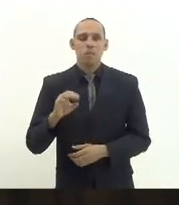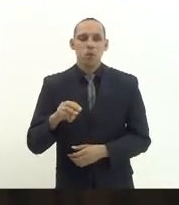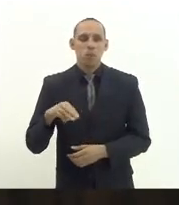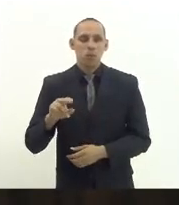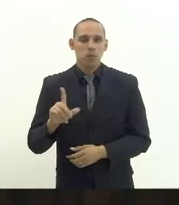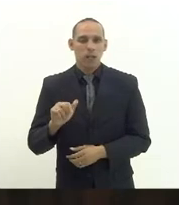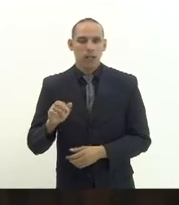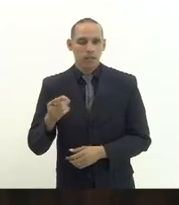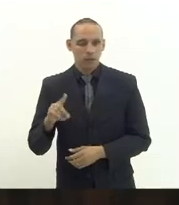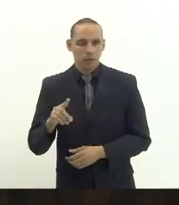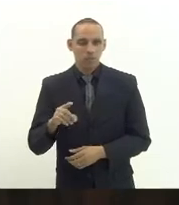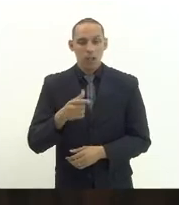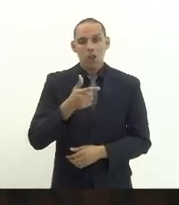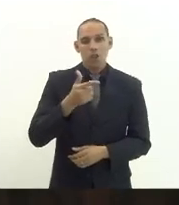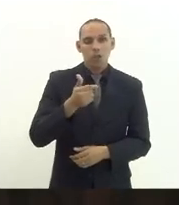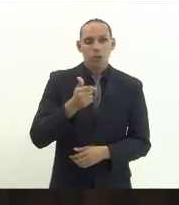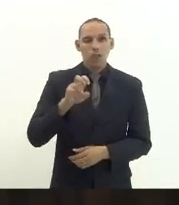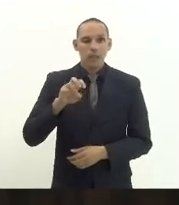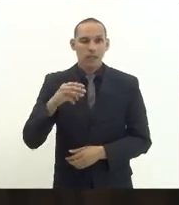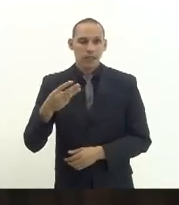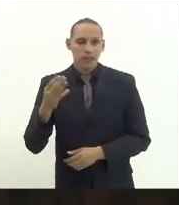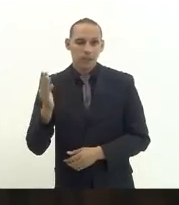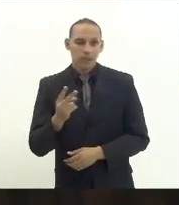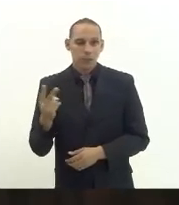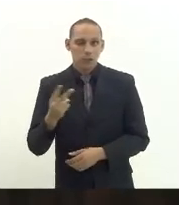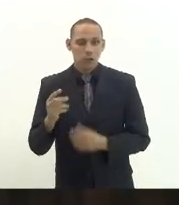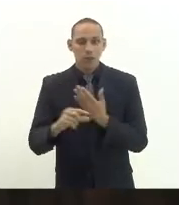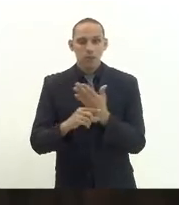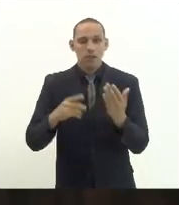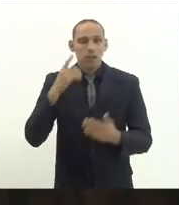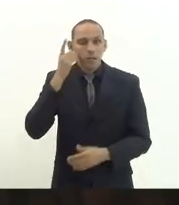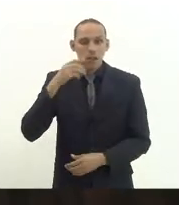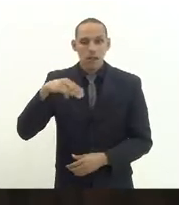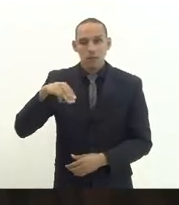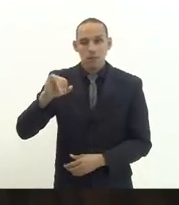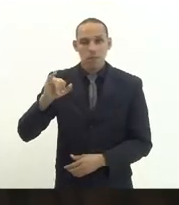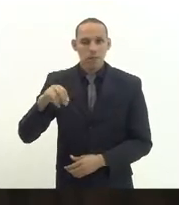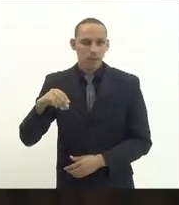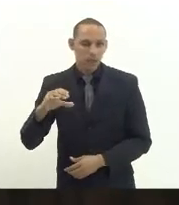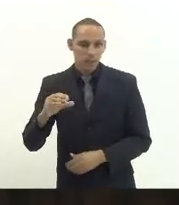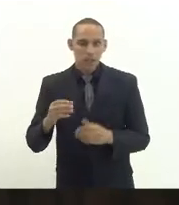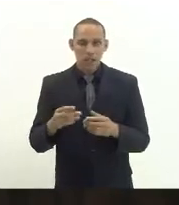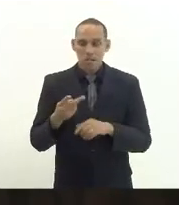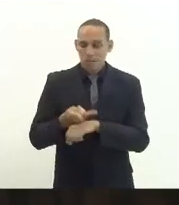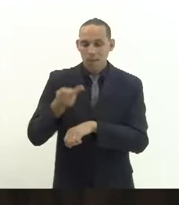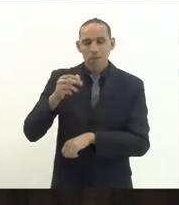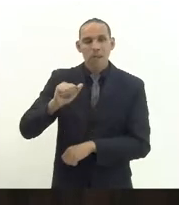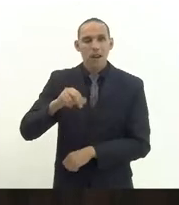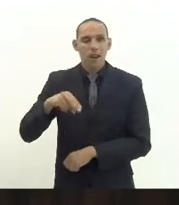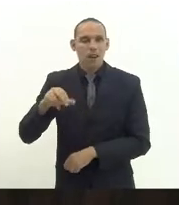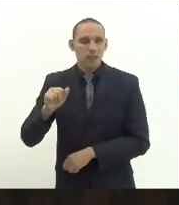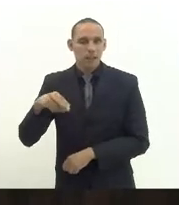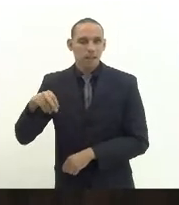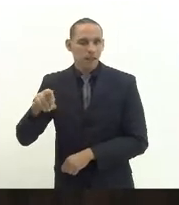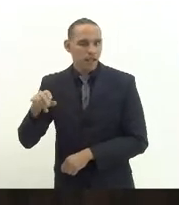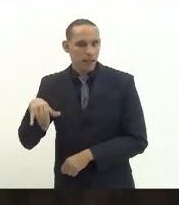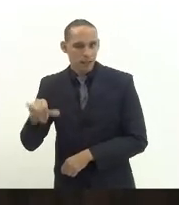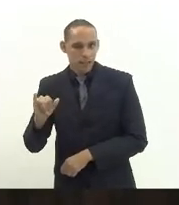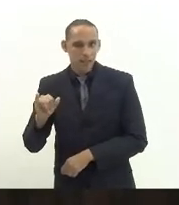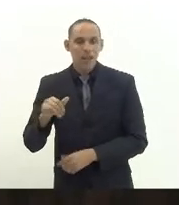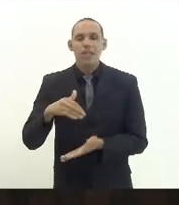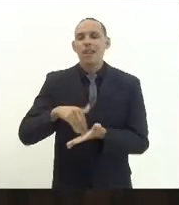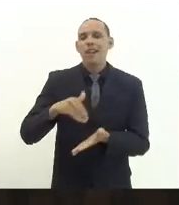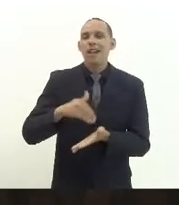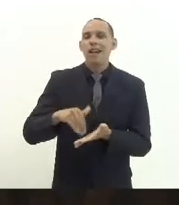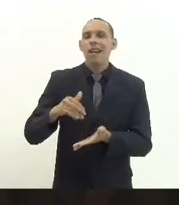pode a solução do 5322 de autoria do deputado Carlos minc concede prêmio na neve de saúde EA secretaria especial de políticas de